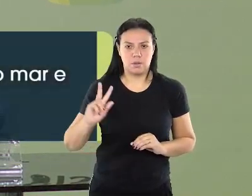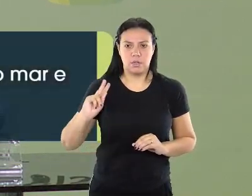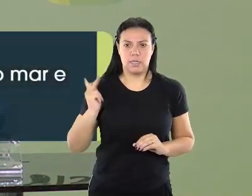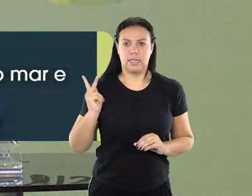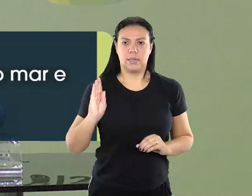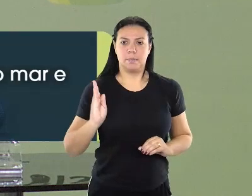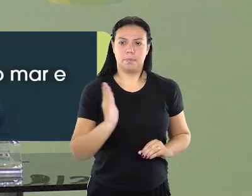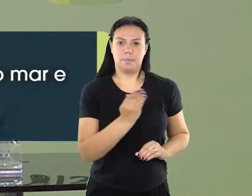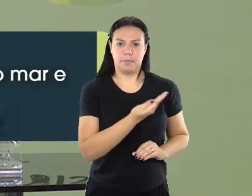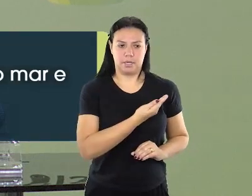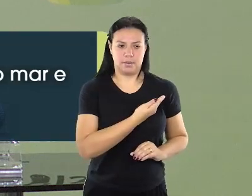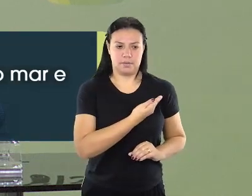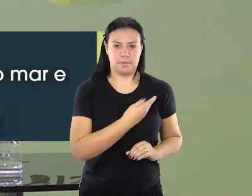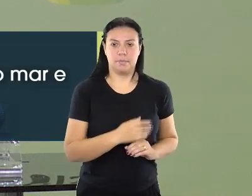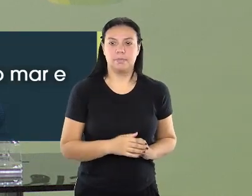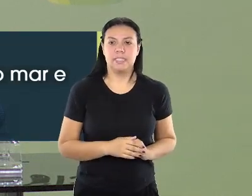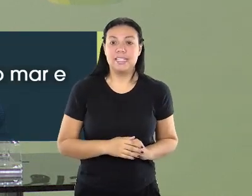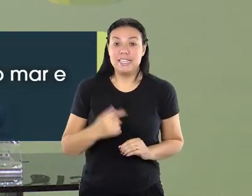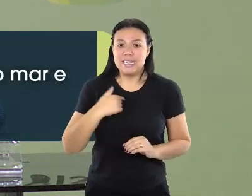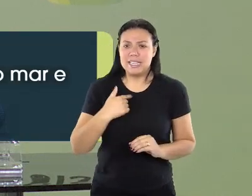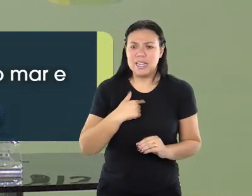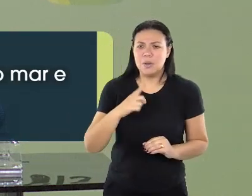eu sou hebreu, e temo ao Senhor.